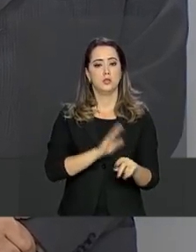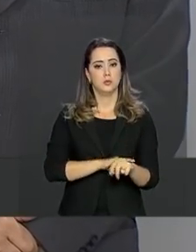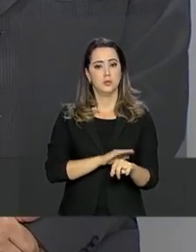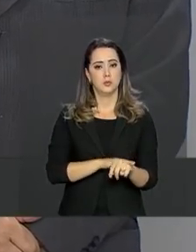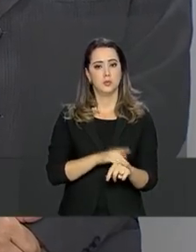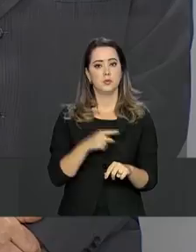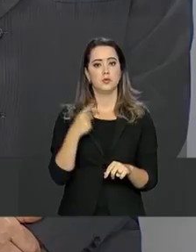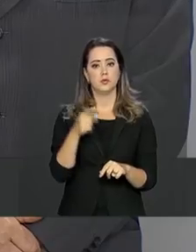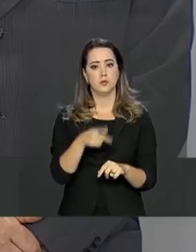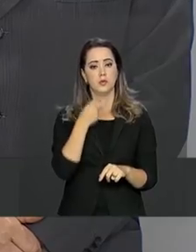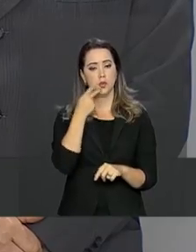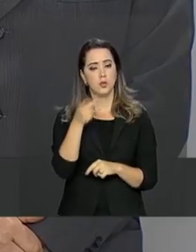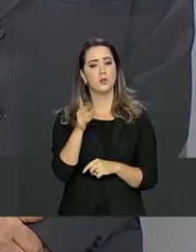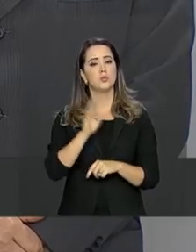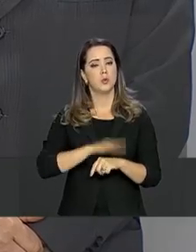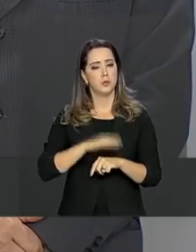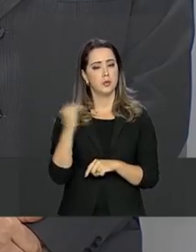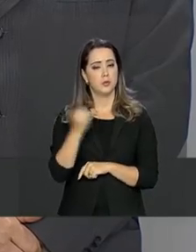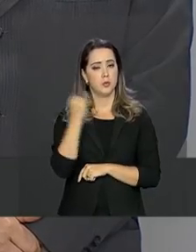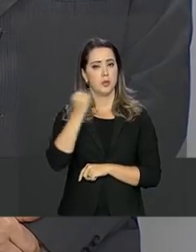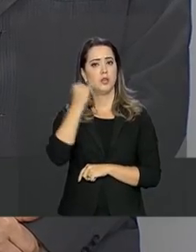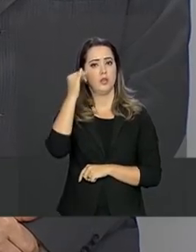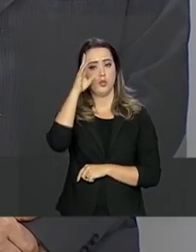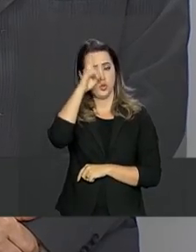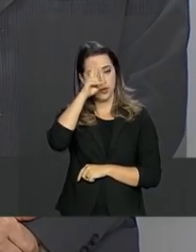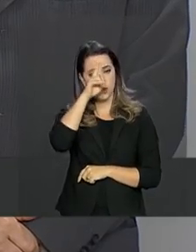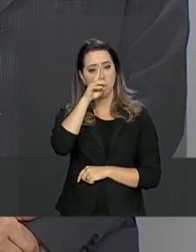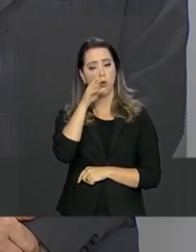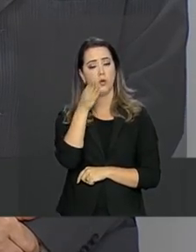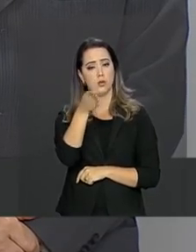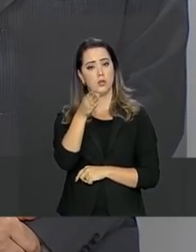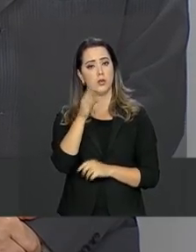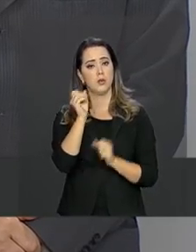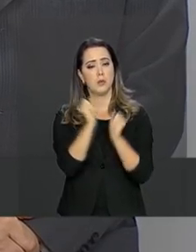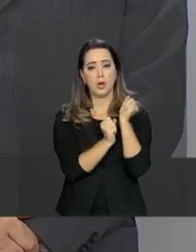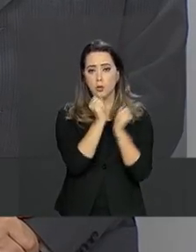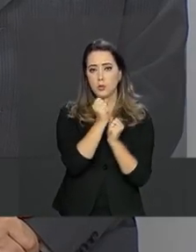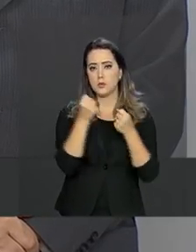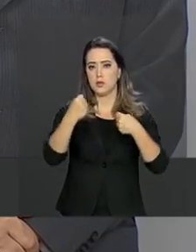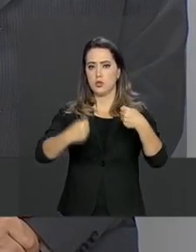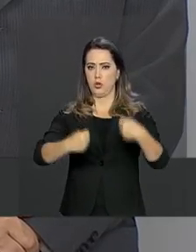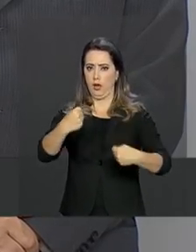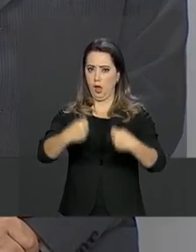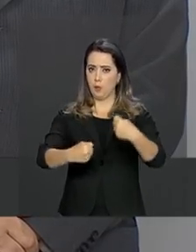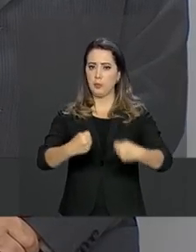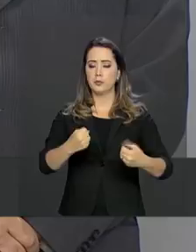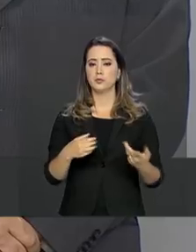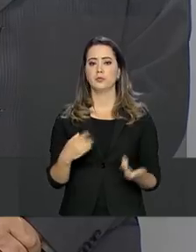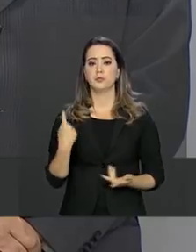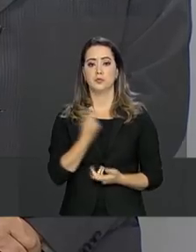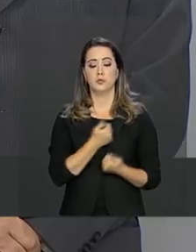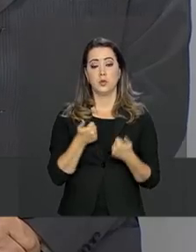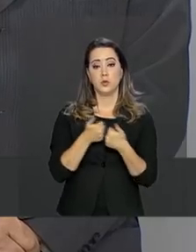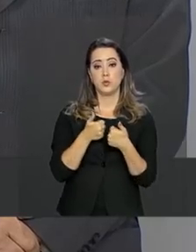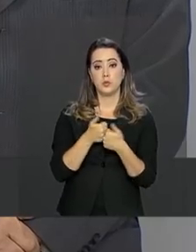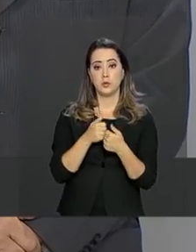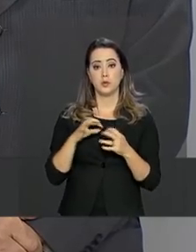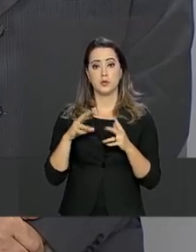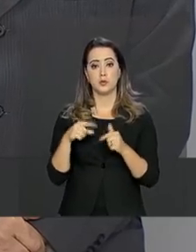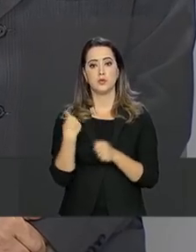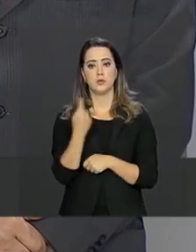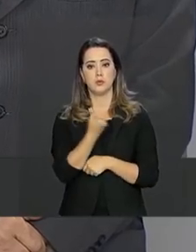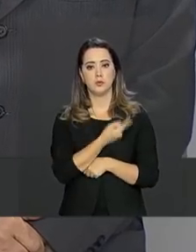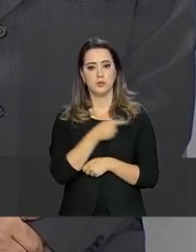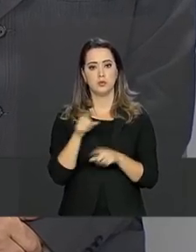que o mercado chamou de momento histórico para a indústria automobilística eu creio que é mesmo eu acompanhei acompanhamos todos o marcos